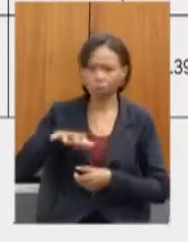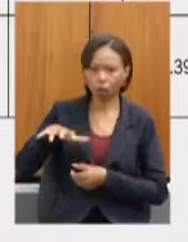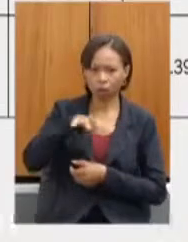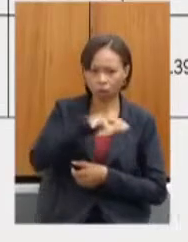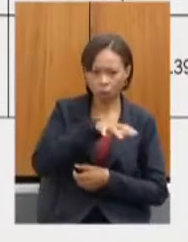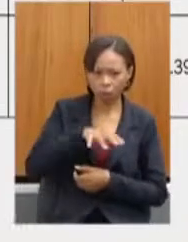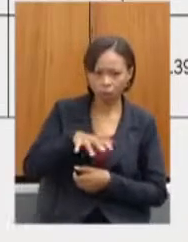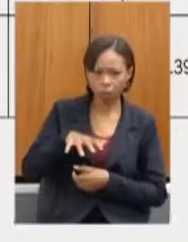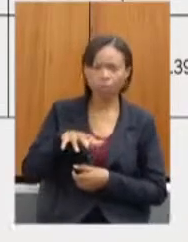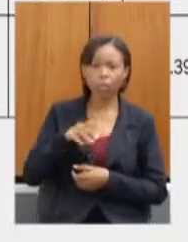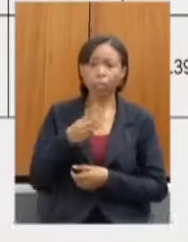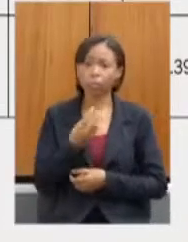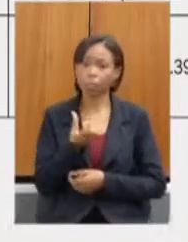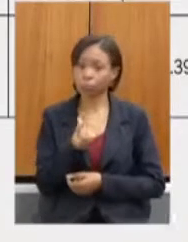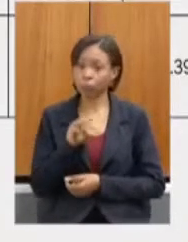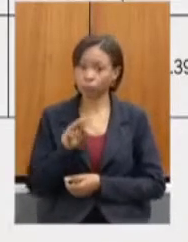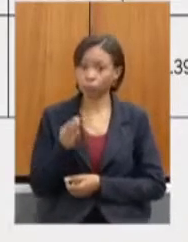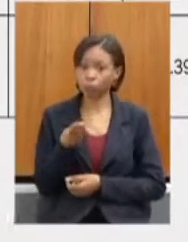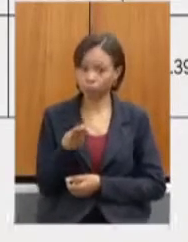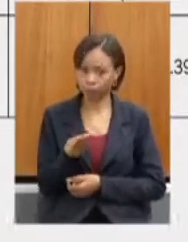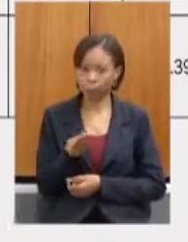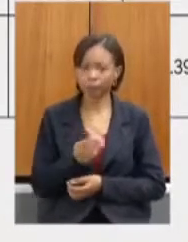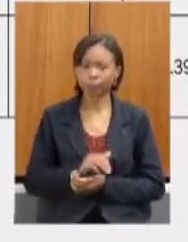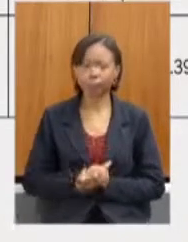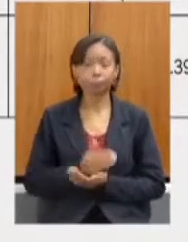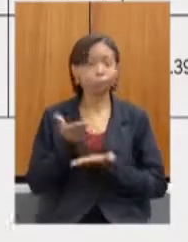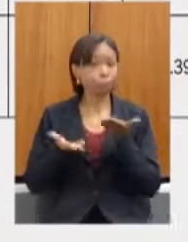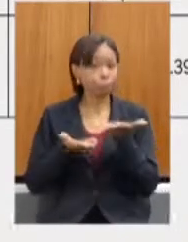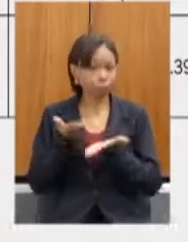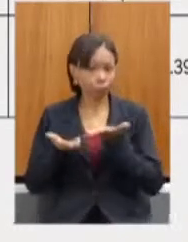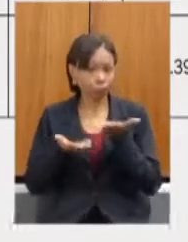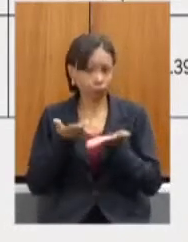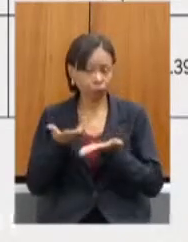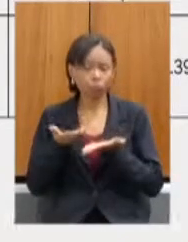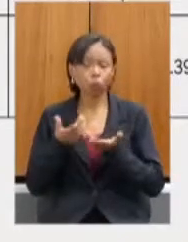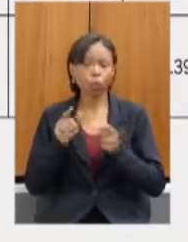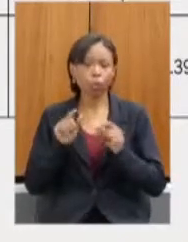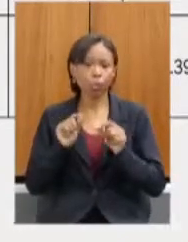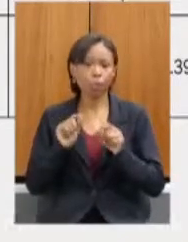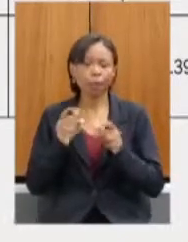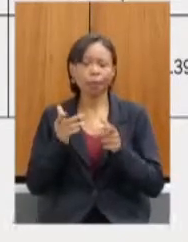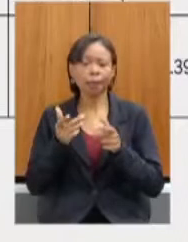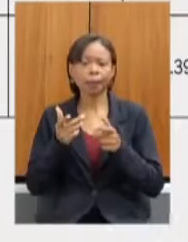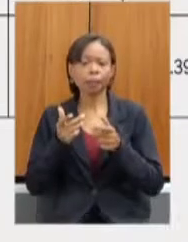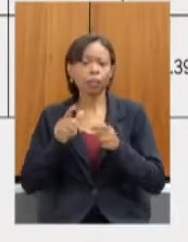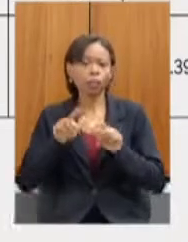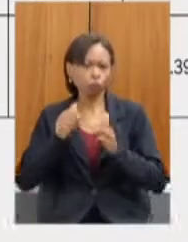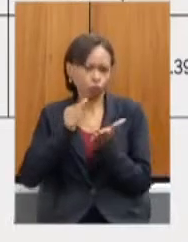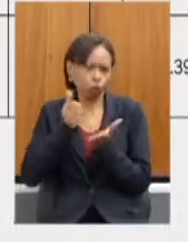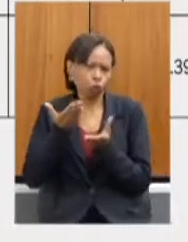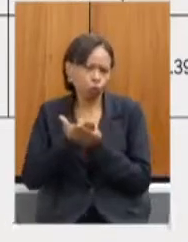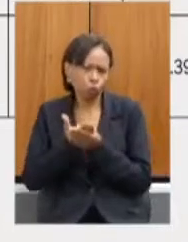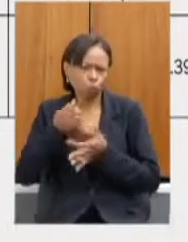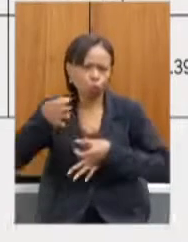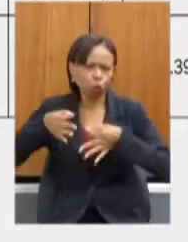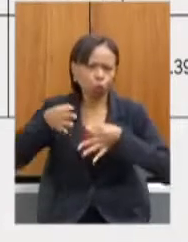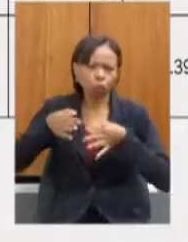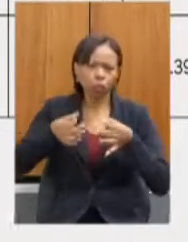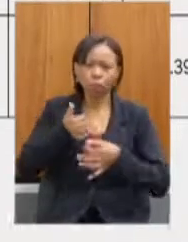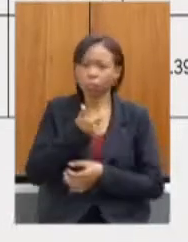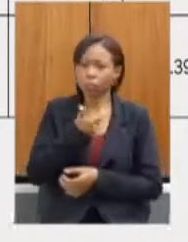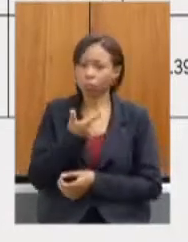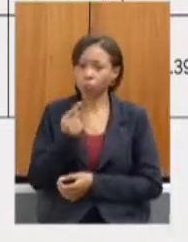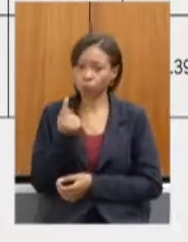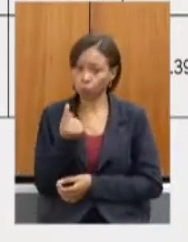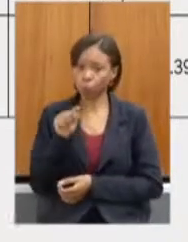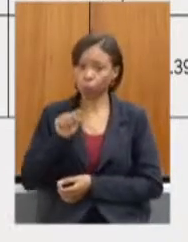gestão das nossas regionais 36 milhões o atendimento a medidas judiciais que 121 milhões isso dá para ter uma ideia